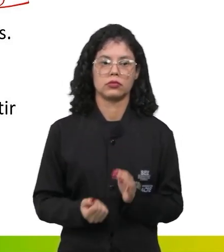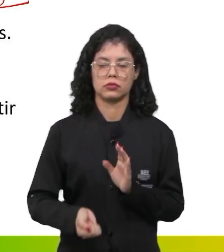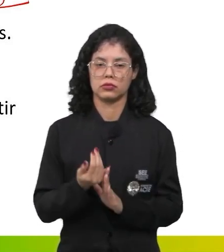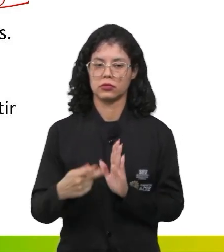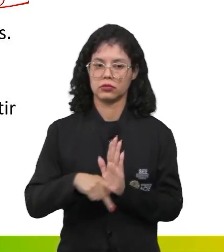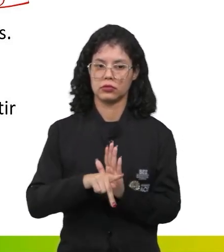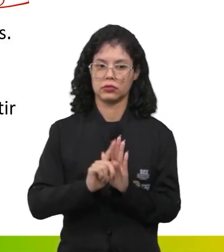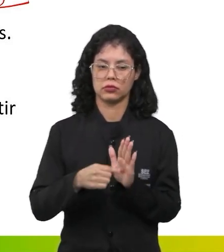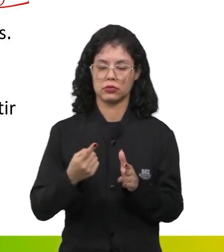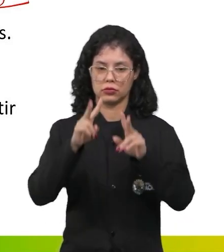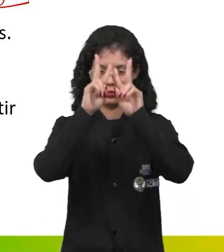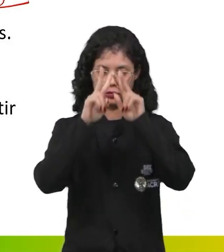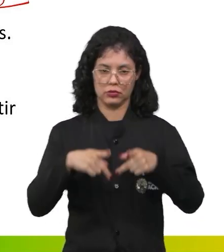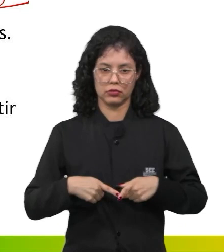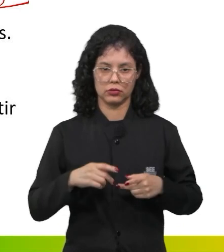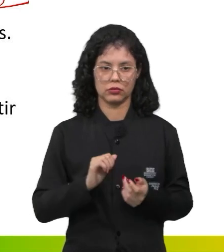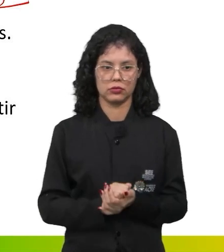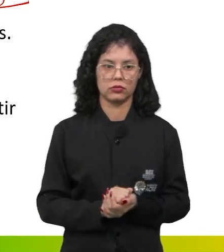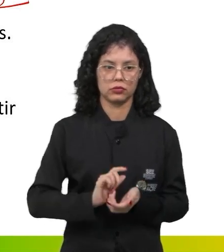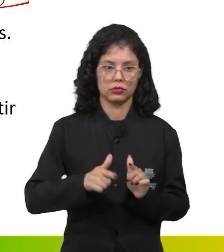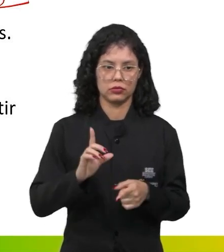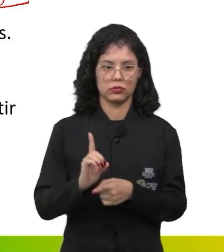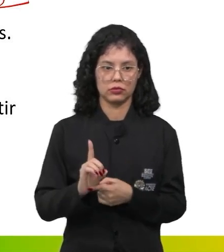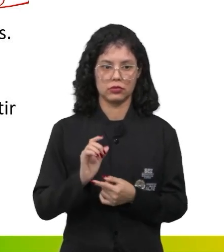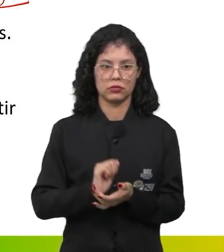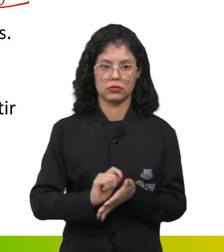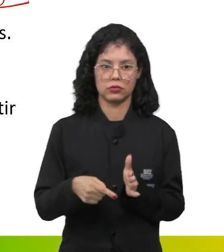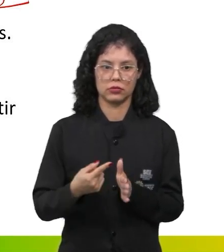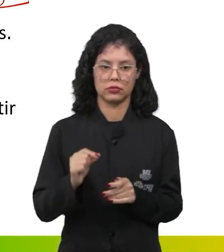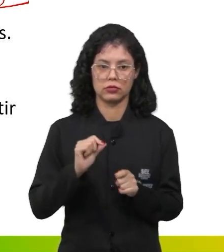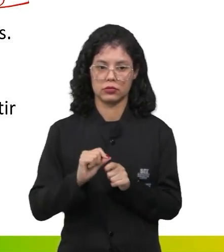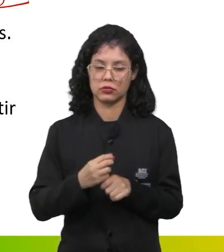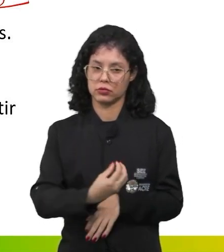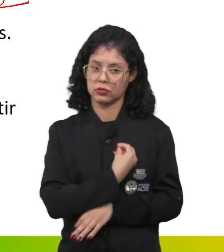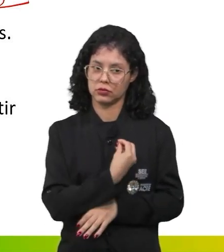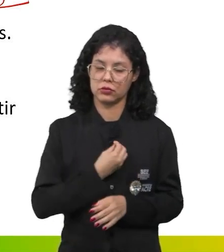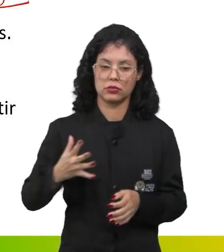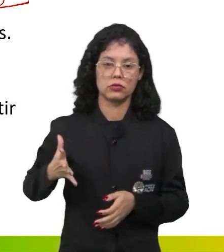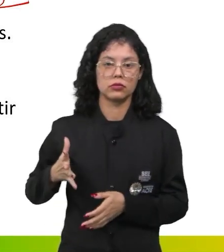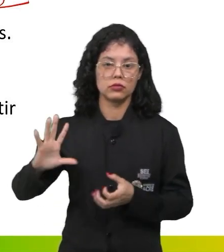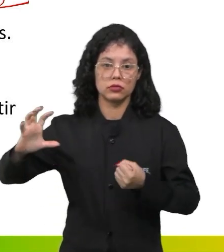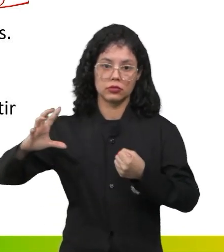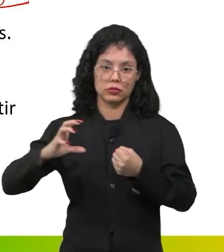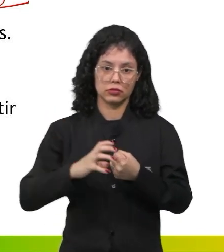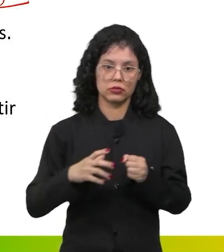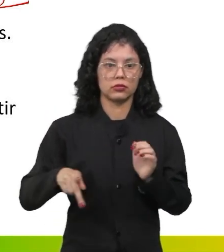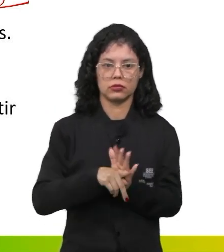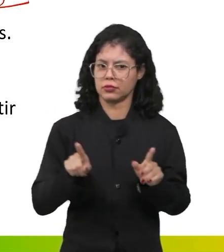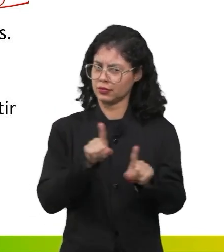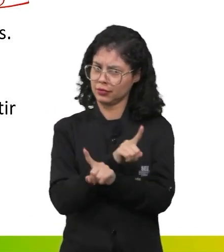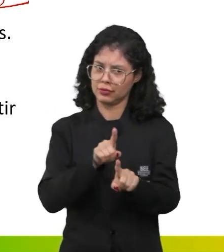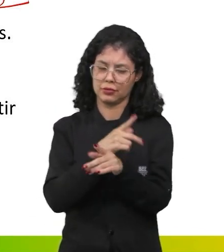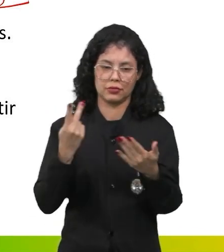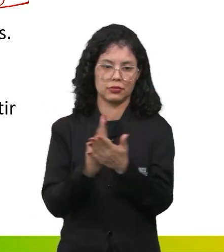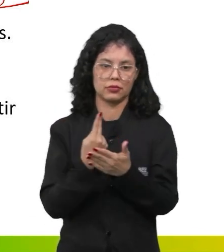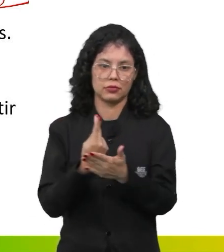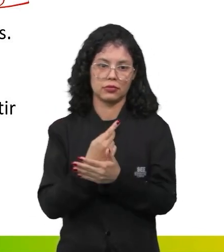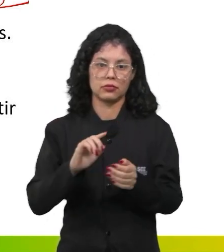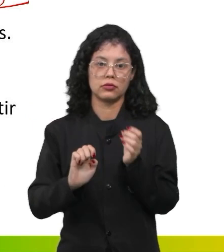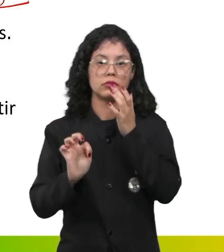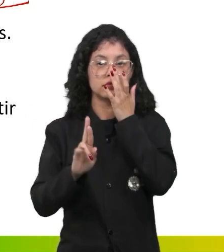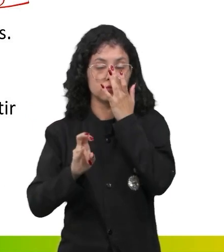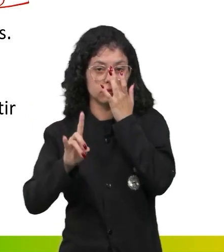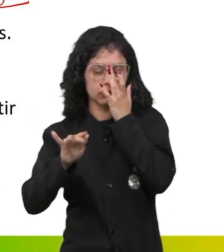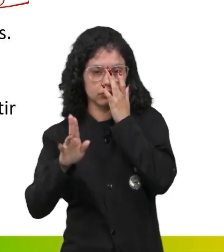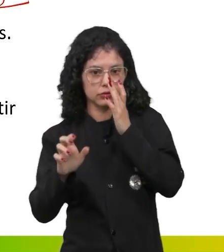os primeiros seres vivos. A letra D. A primeira forma de vida foi um vírus, não, gente, seres eucariontes